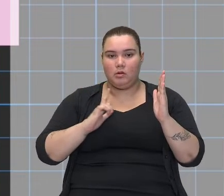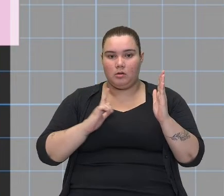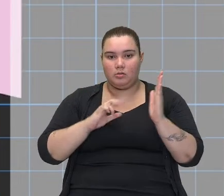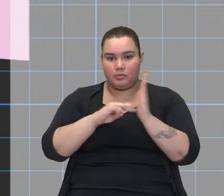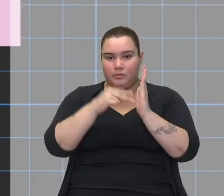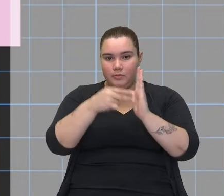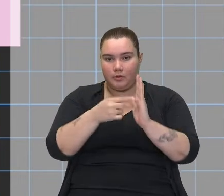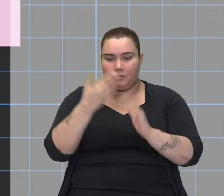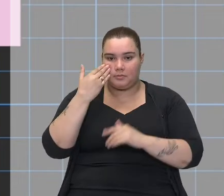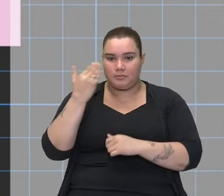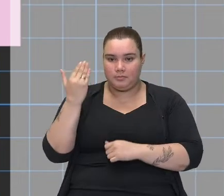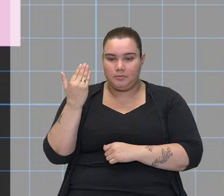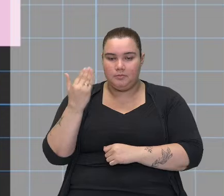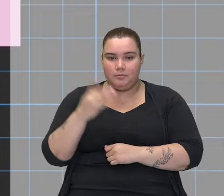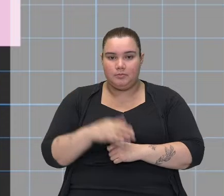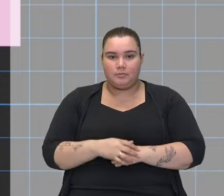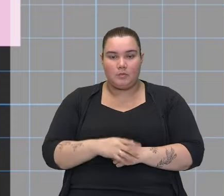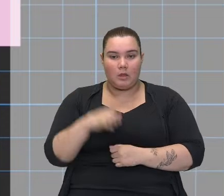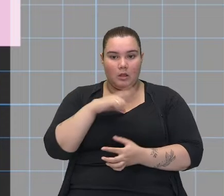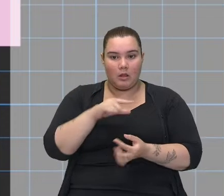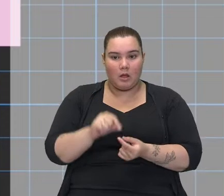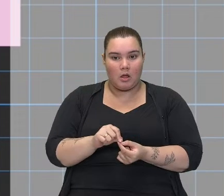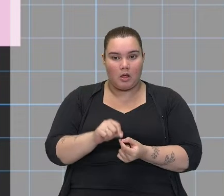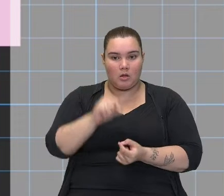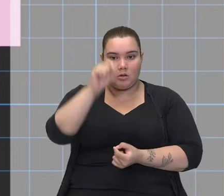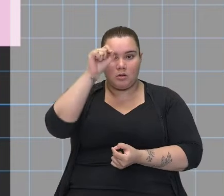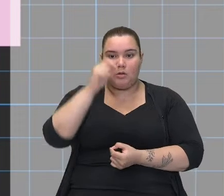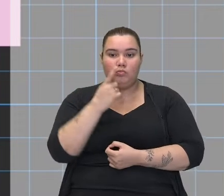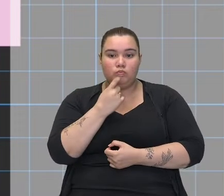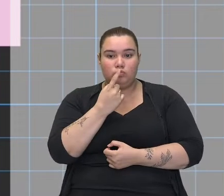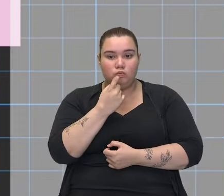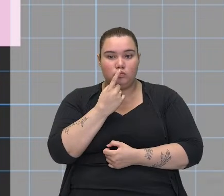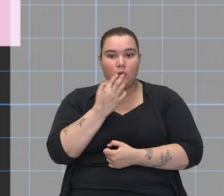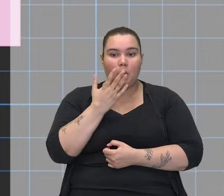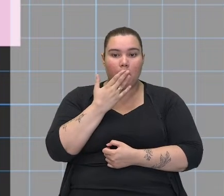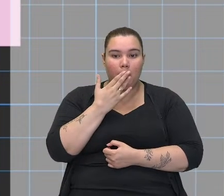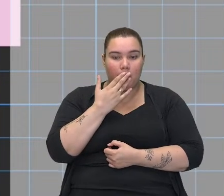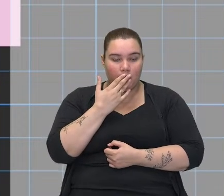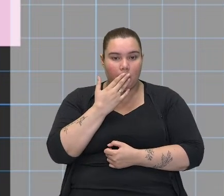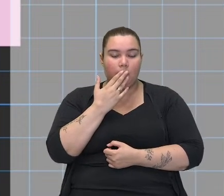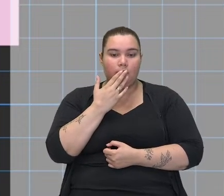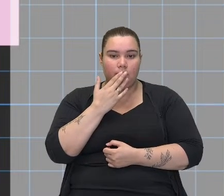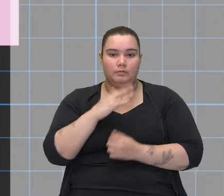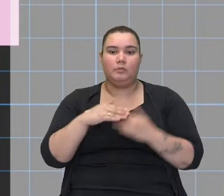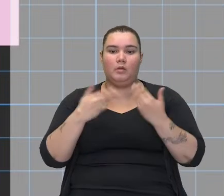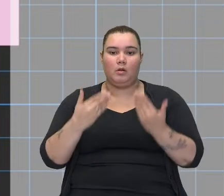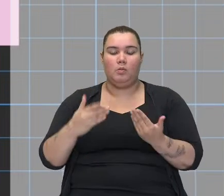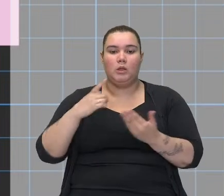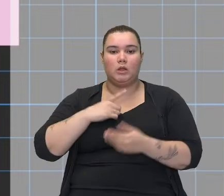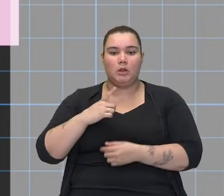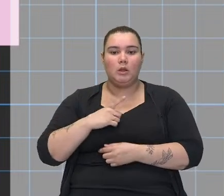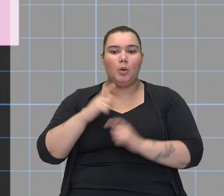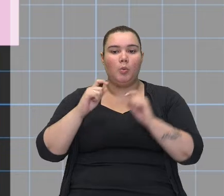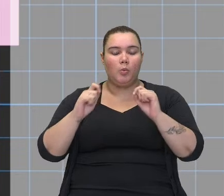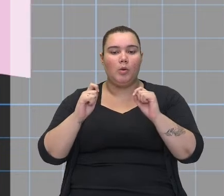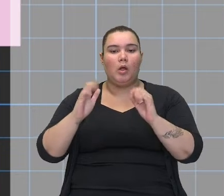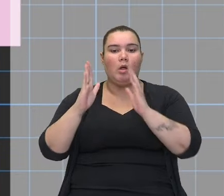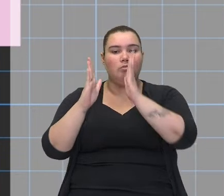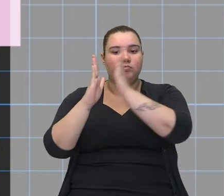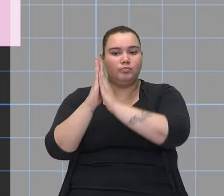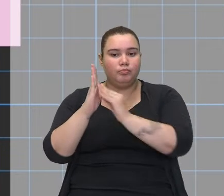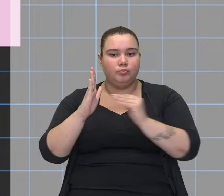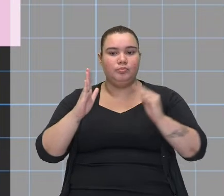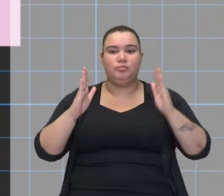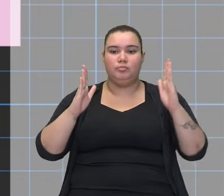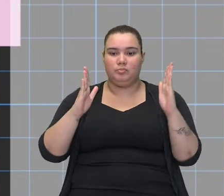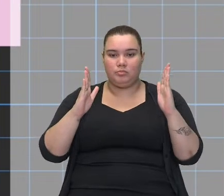né? Vermelho, tá? Vejam que ela fica invertida, tá?